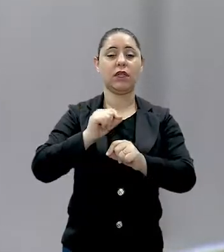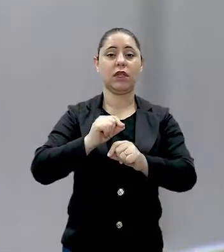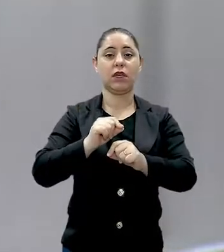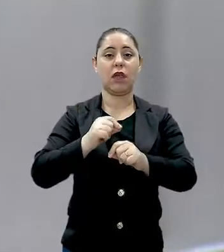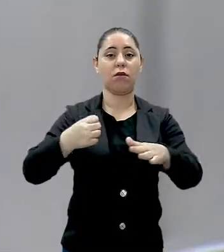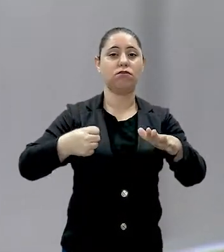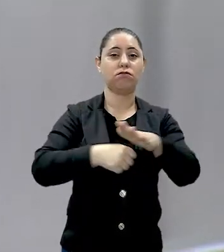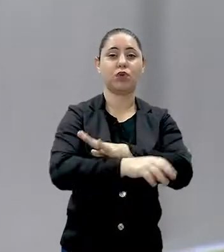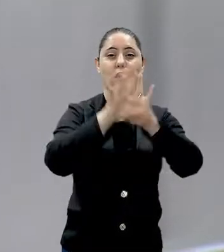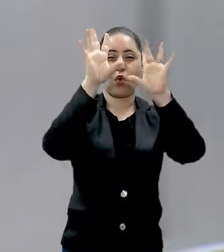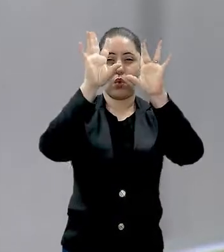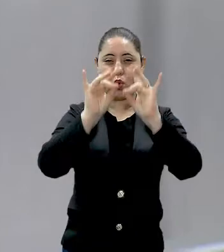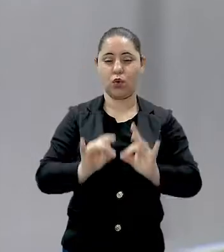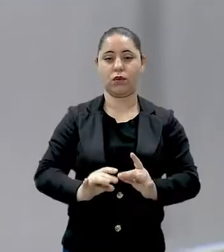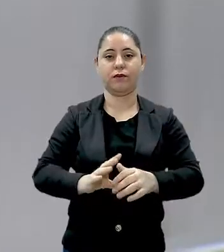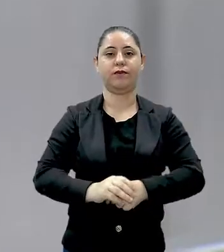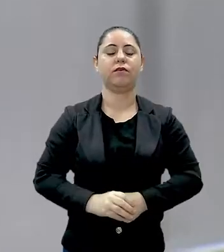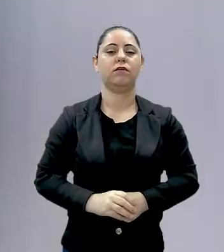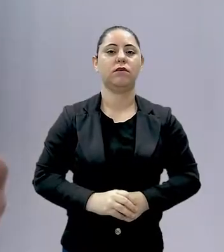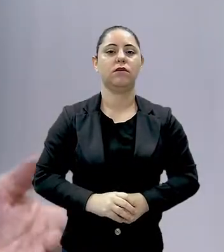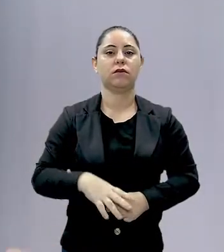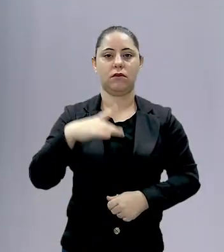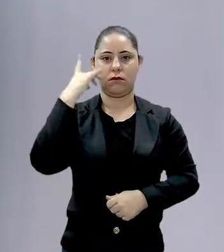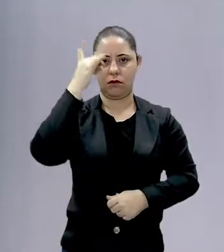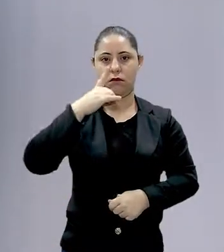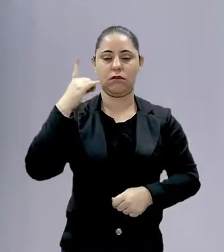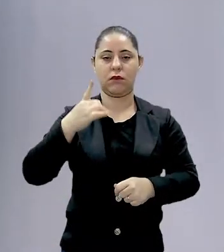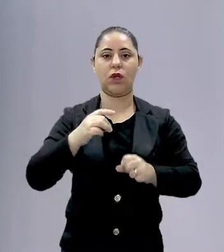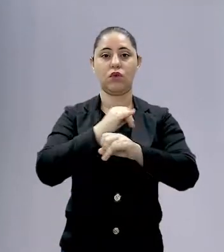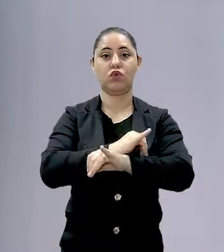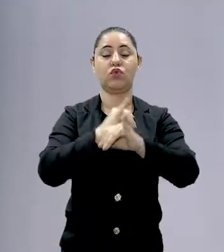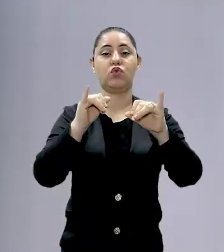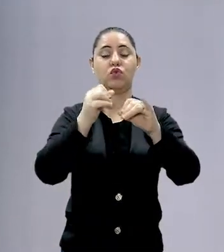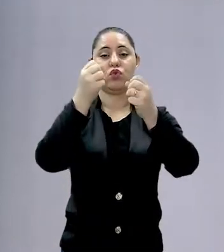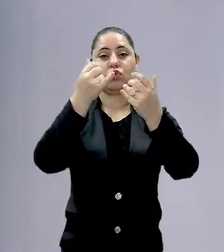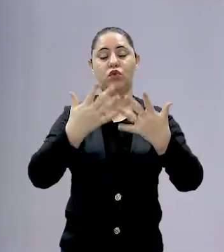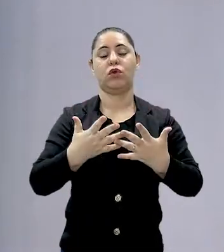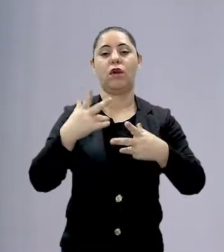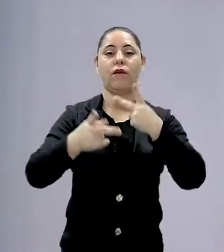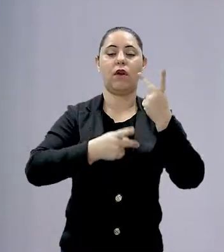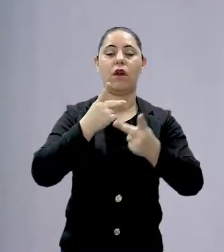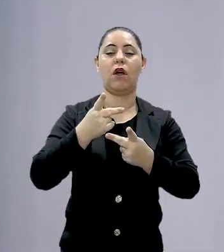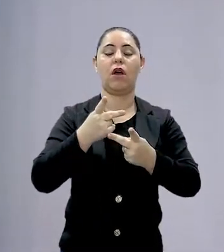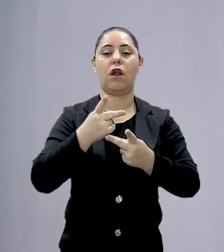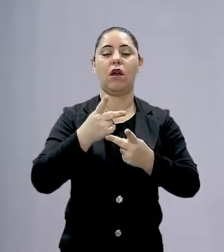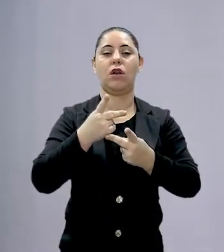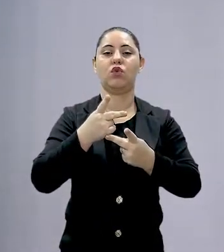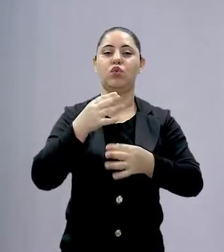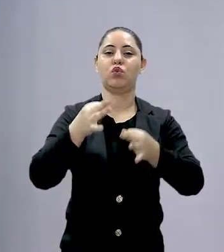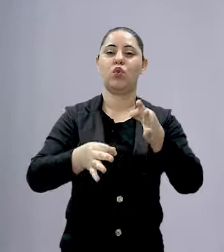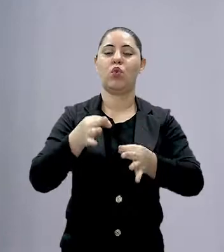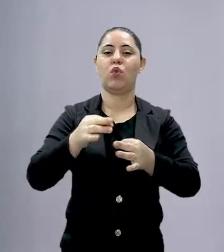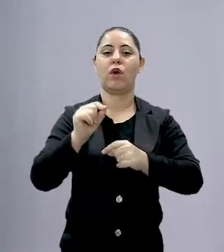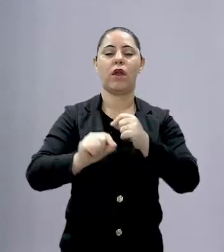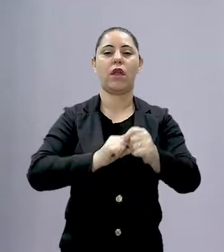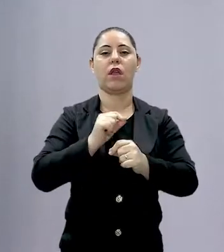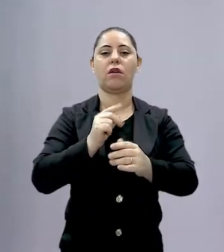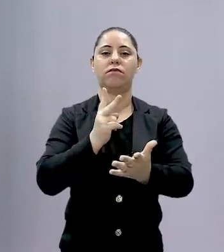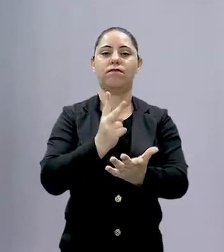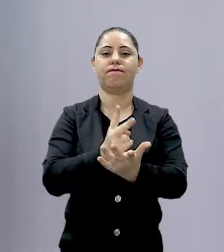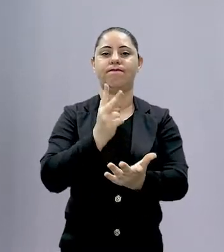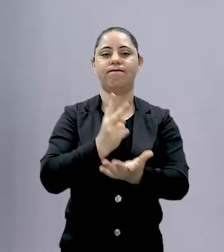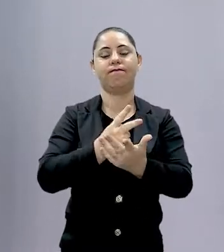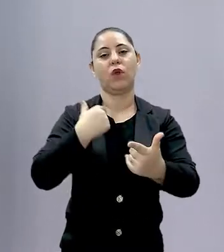Sul, que estamos totalmente inseridos nesse contexto. Deputado, no discurso de posse, o senhor ressaltou justamente